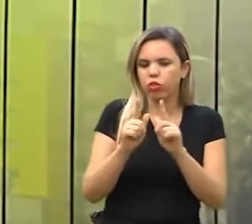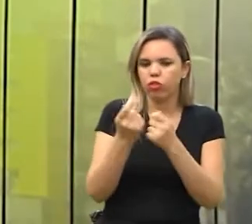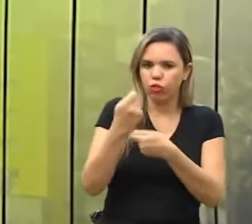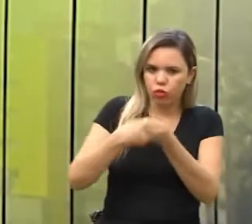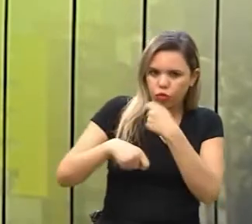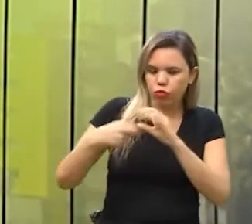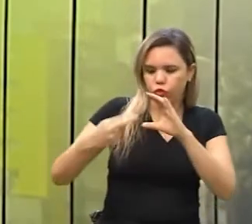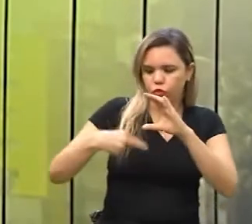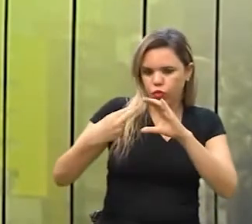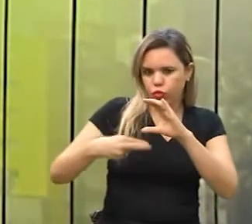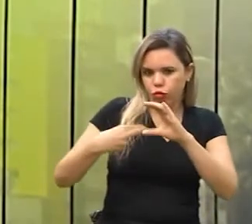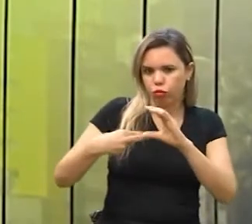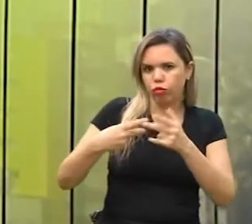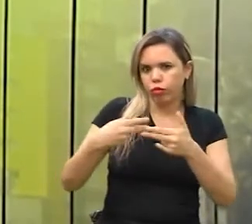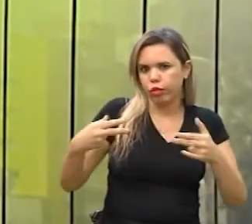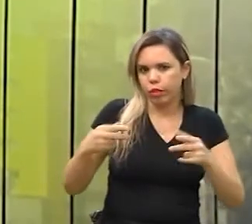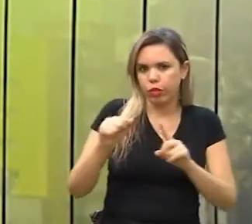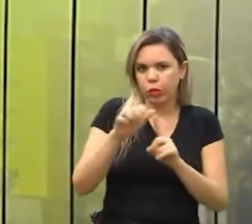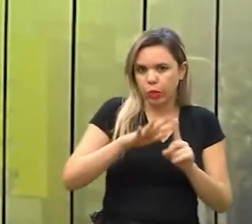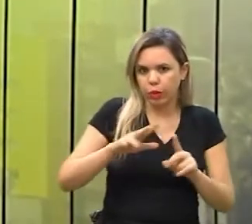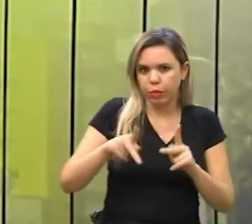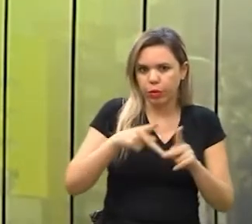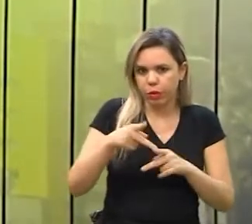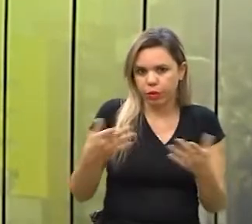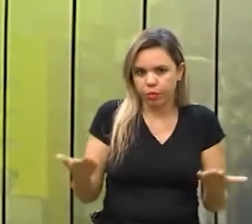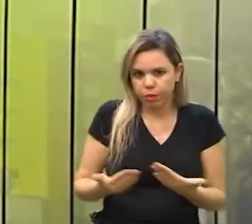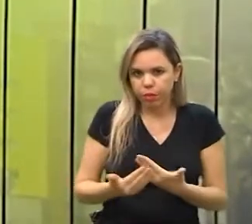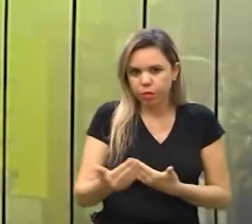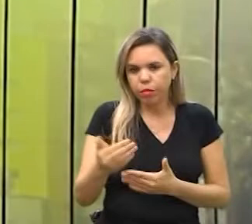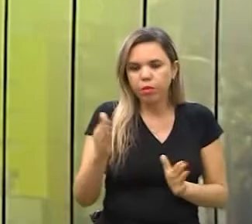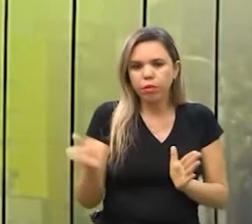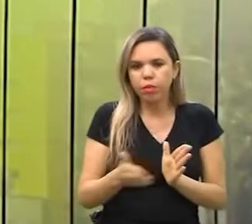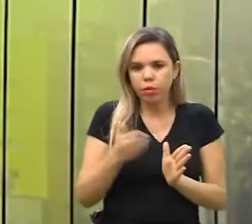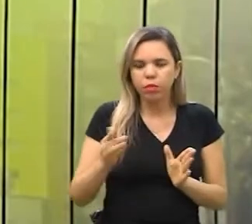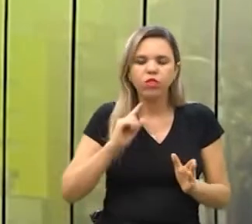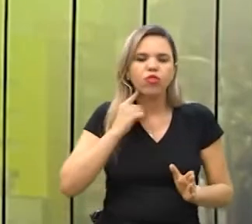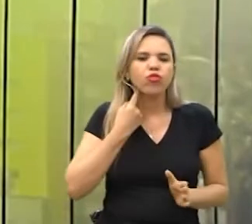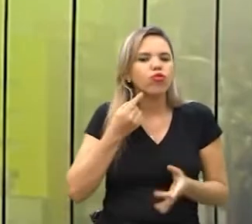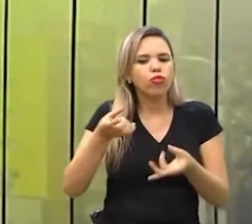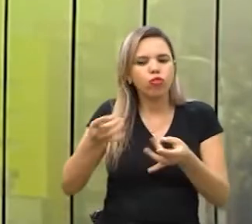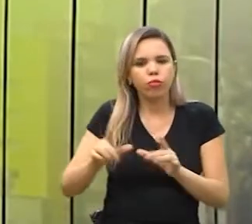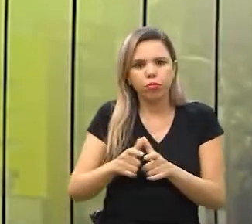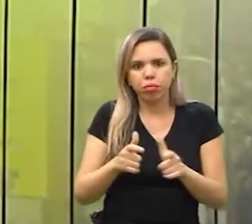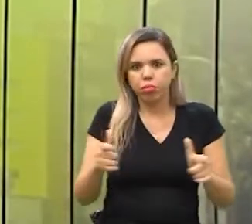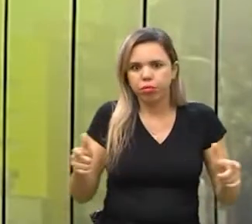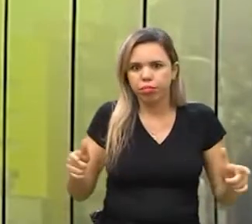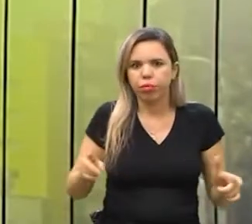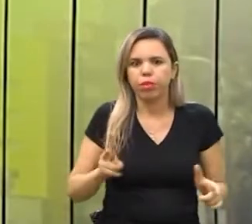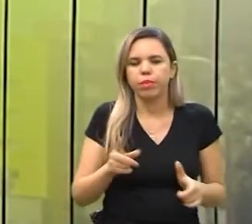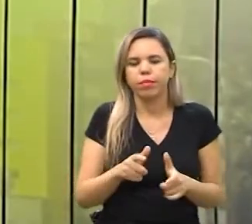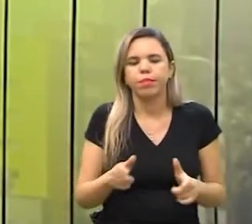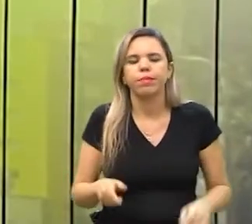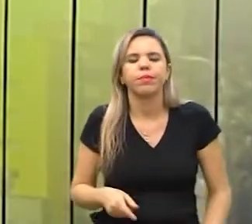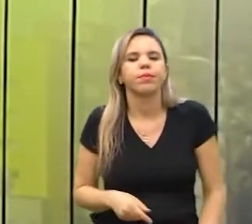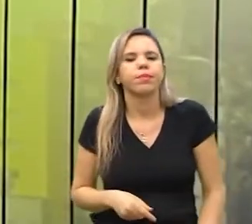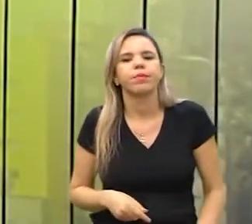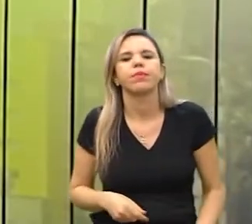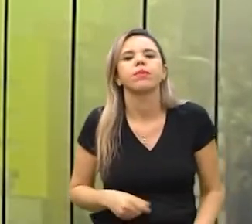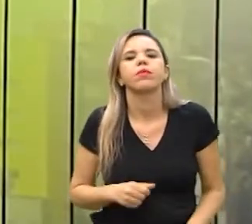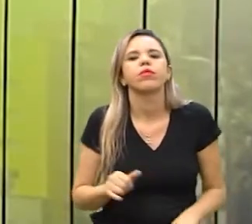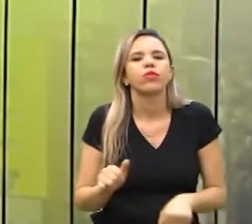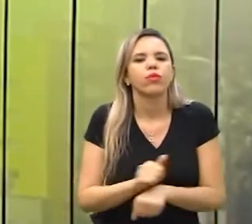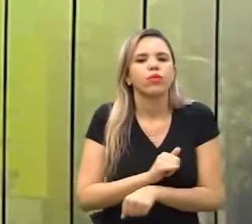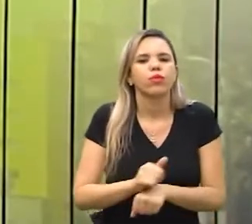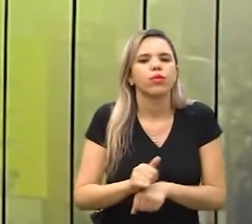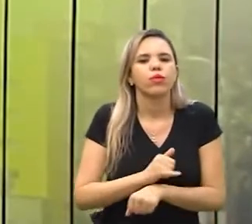desafios da gestão de resíduos sólidos nas sociedades atuais em que a produção de lixo cresce cada vez mais. E uma